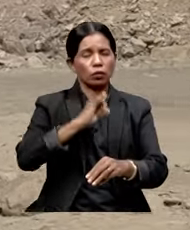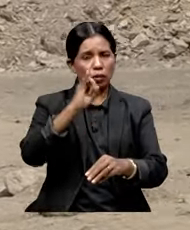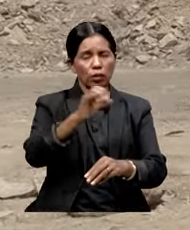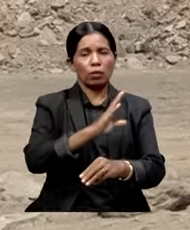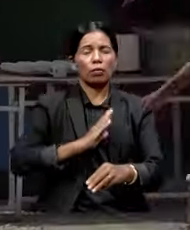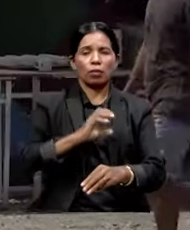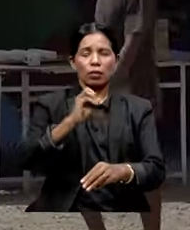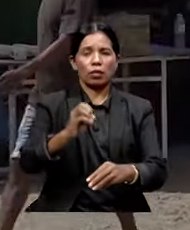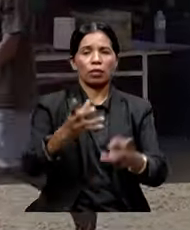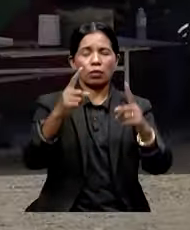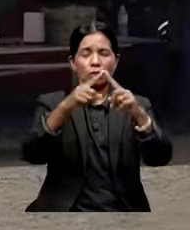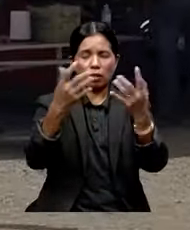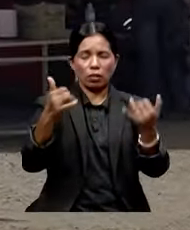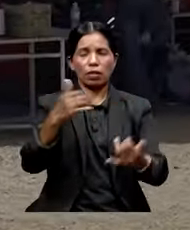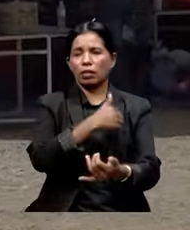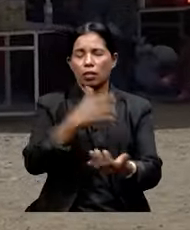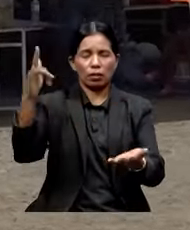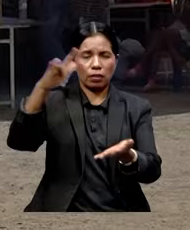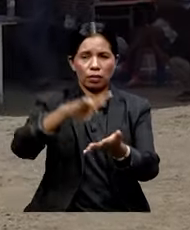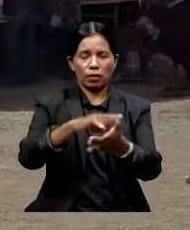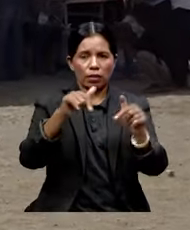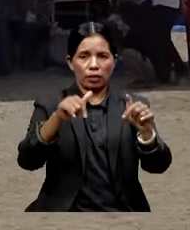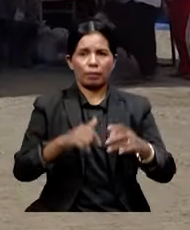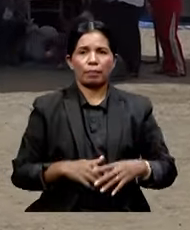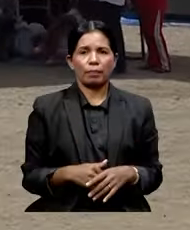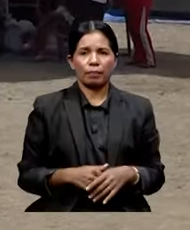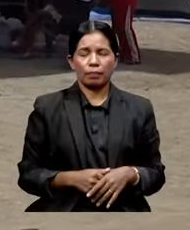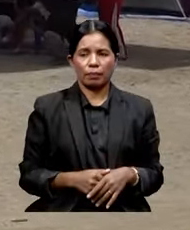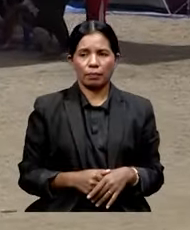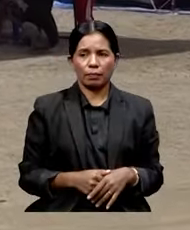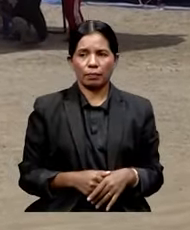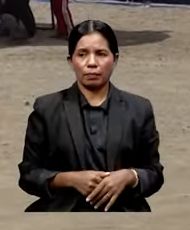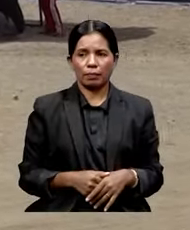Bobonaru to agora sedau to iha fatin akampamentu Abraham Amaral Rafael Luzres Jemen.